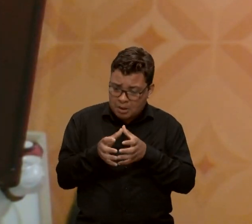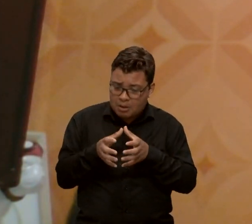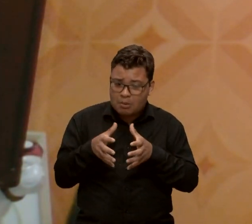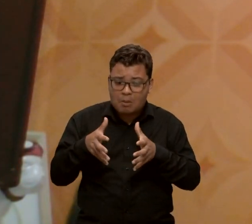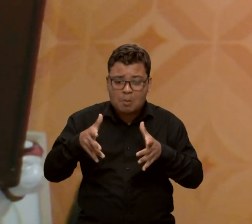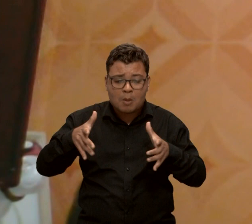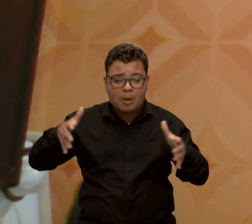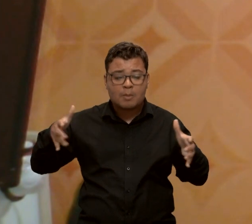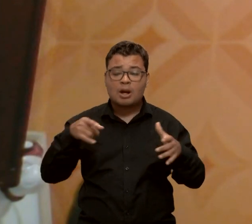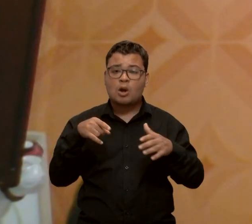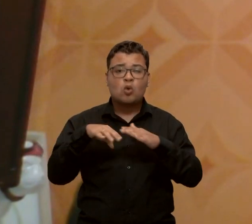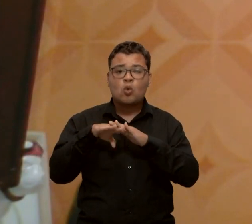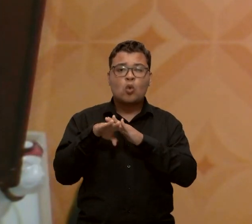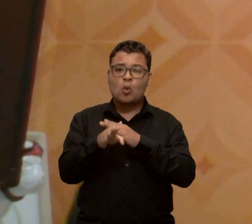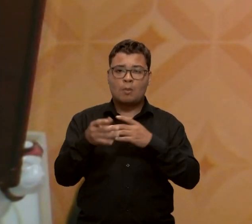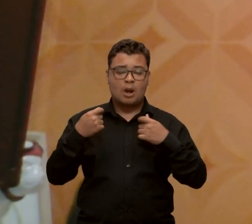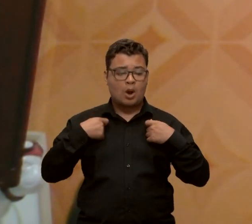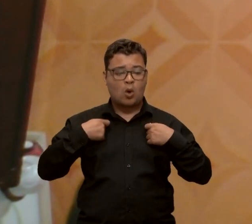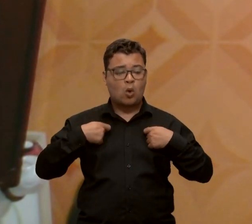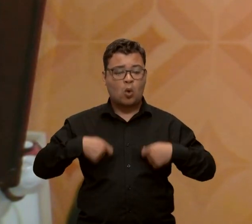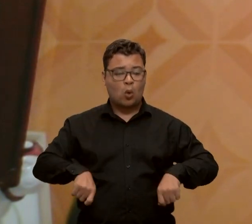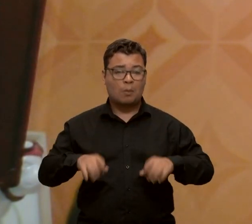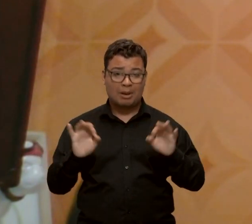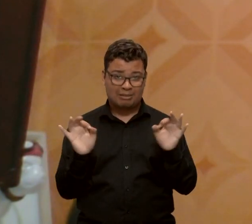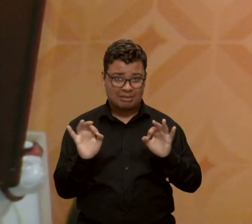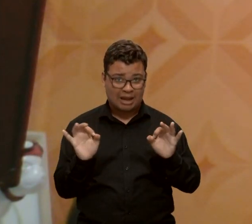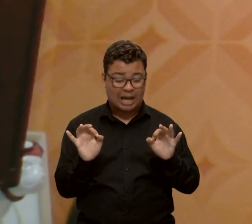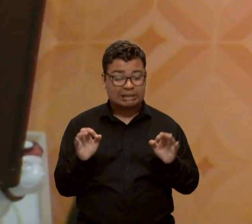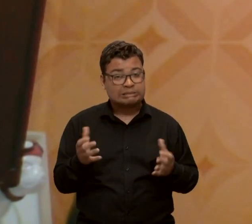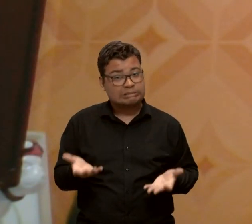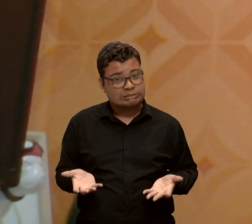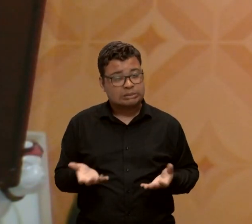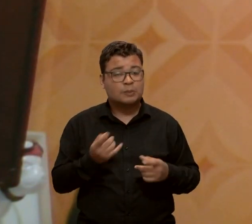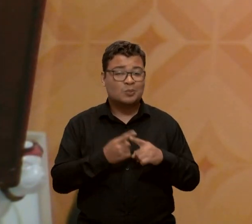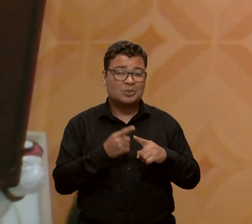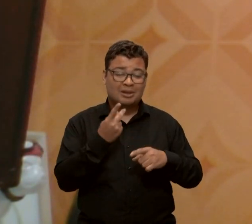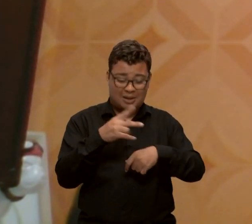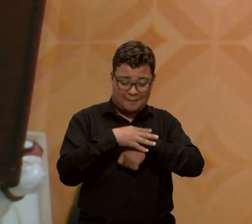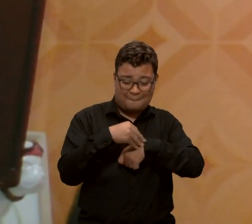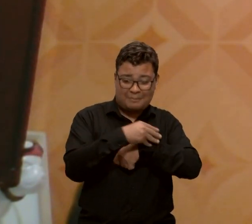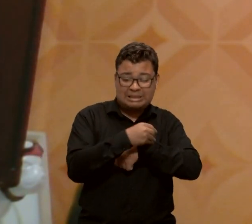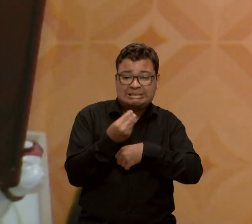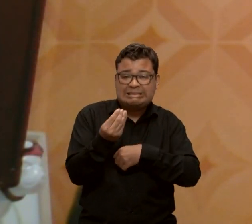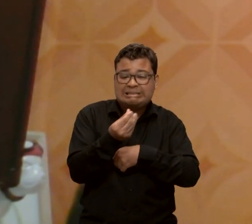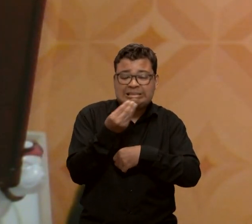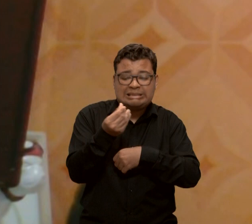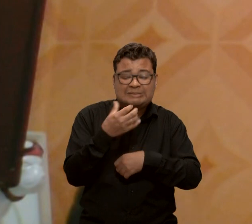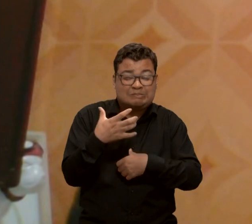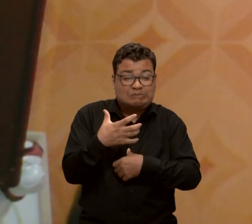né, algo que pegue no pelinho deles, porque o pelinho deles é extremamente sensível,